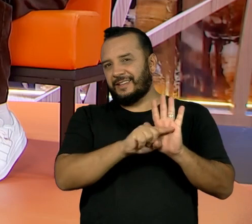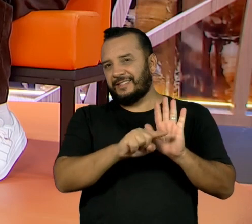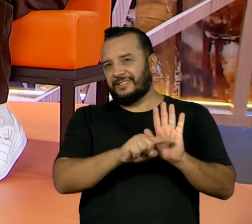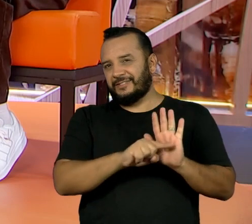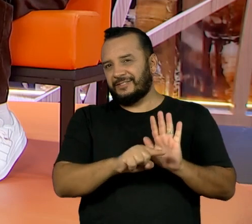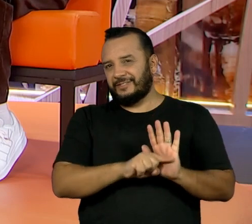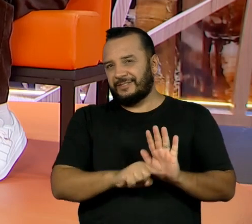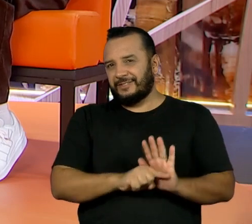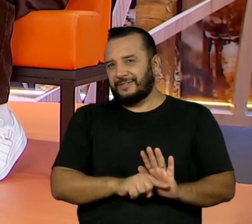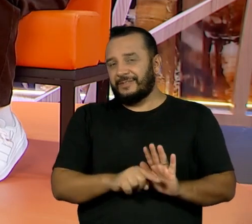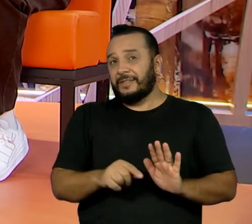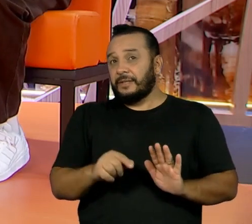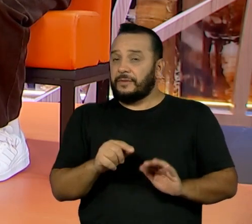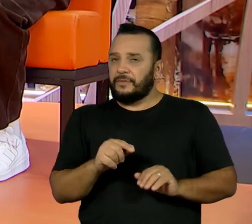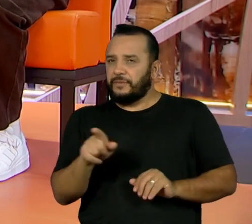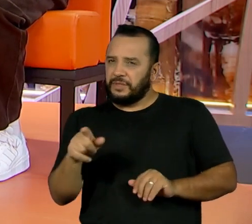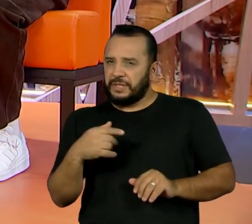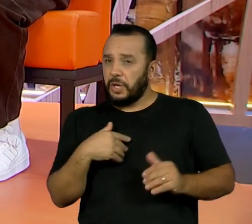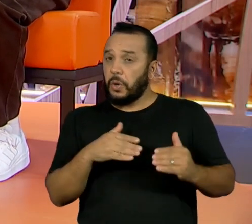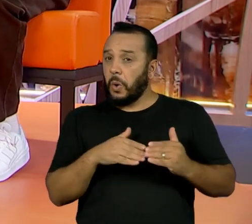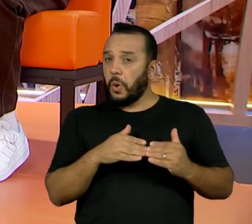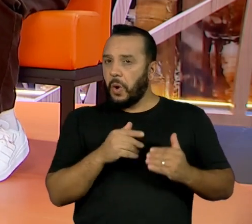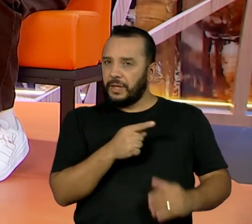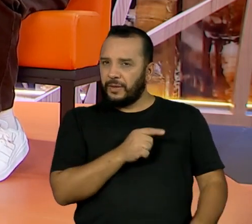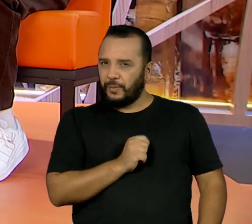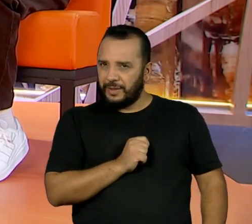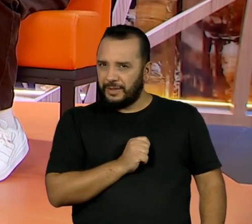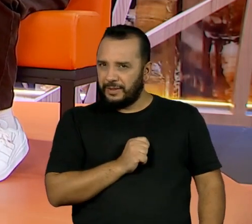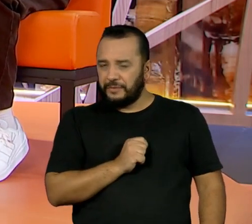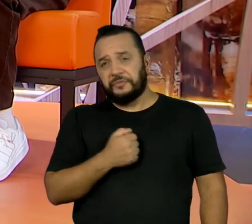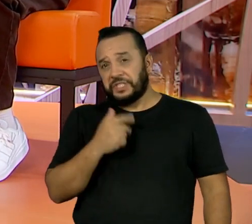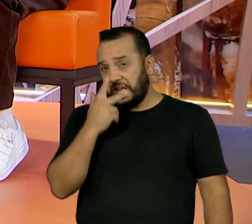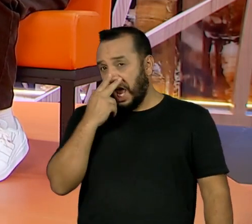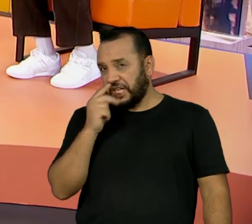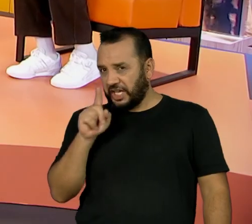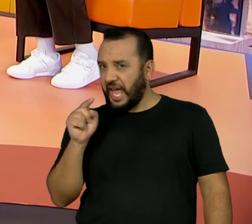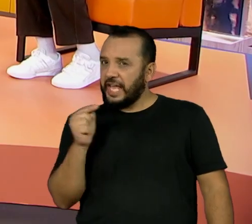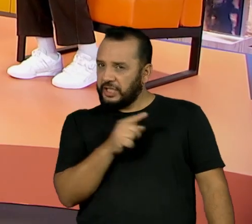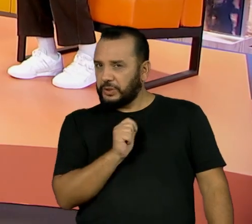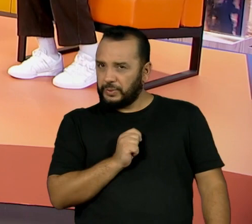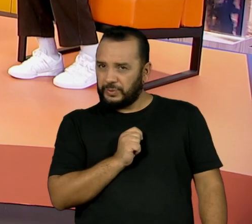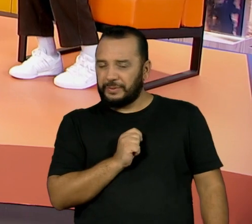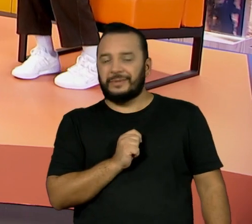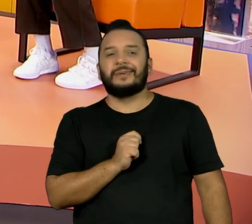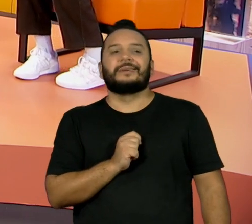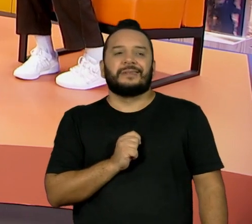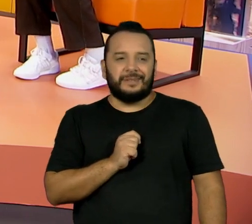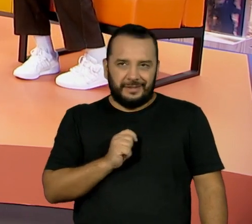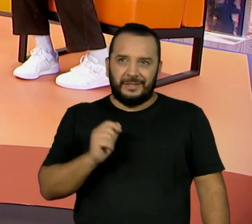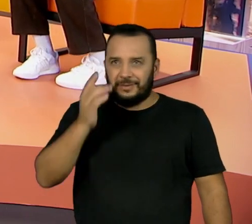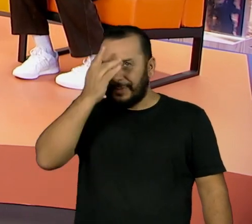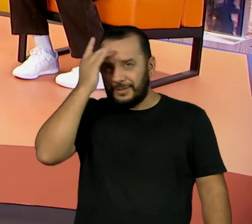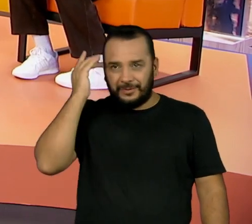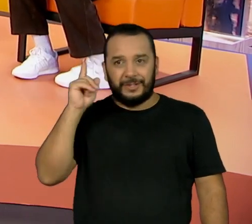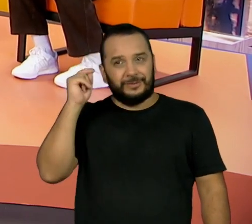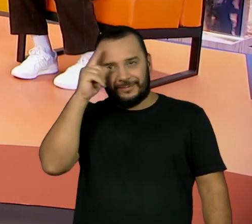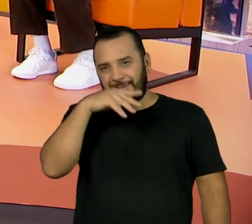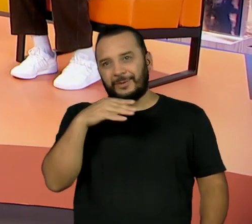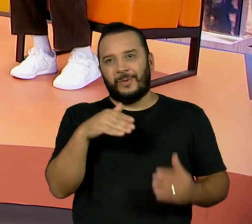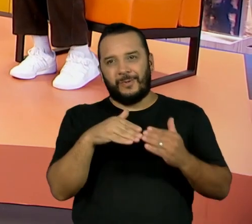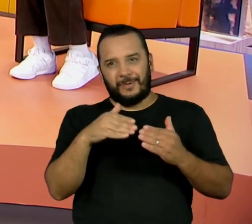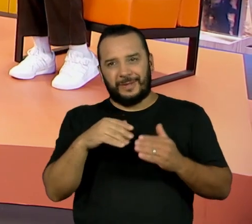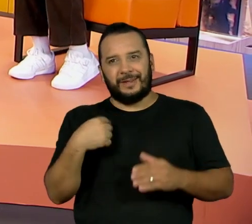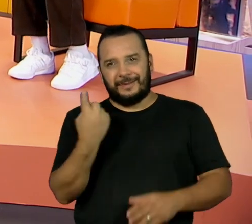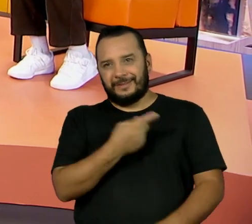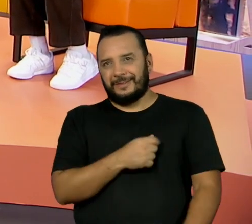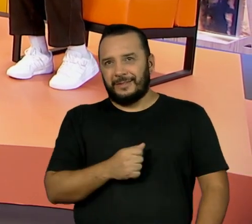um comentário, tipo, você concorda com isso? Você acha que é isso? E é difícil, as pessoas quererem concordar com a gente. Não tô